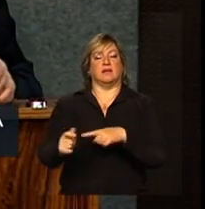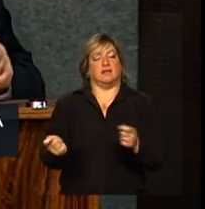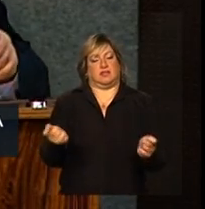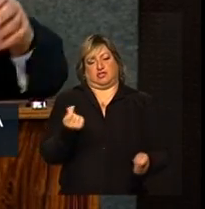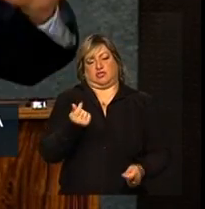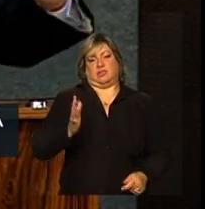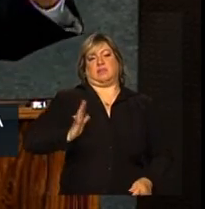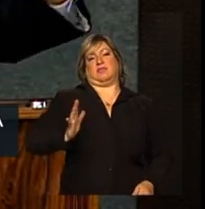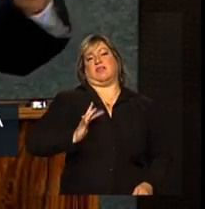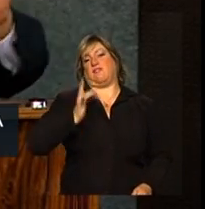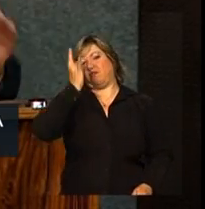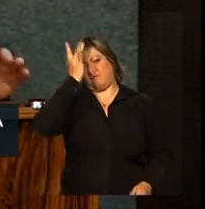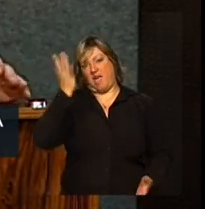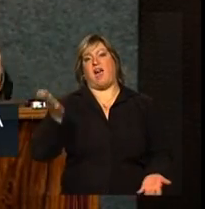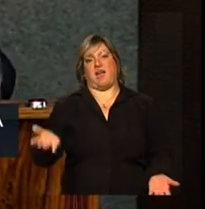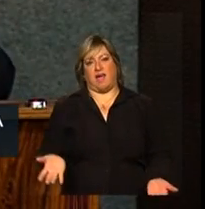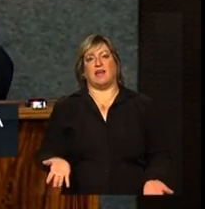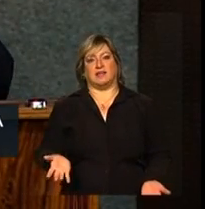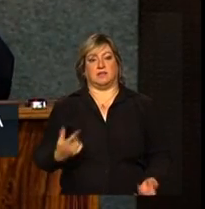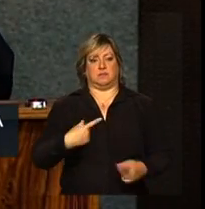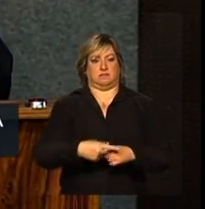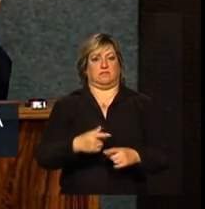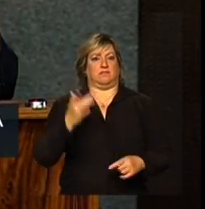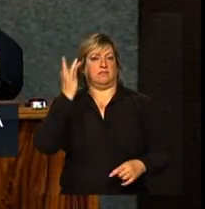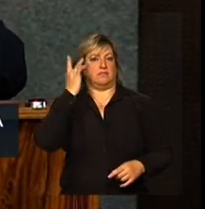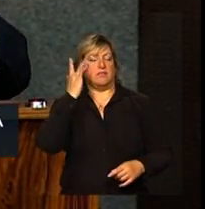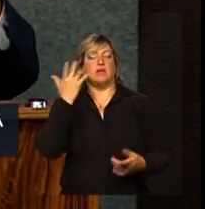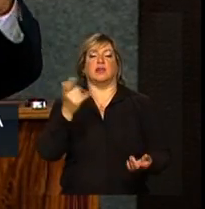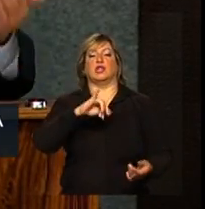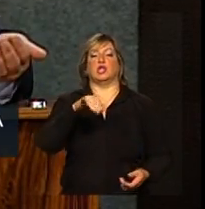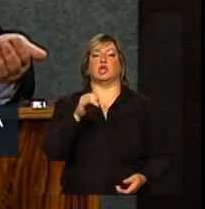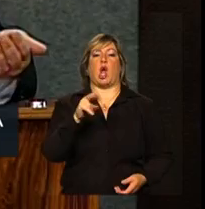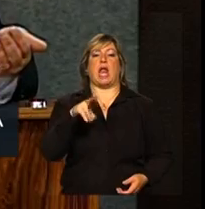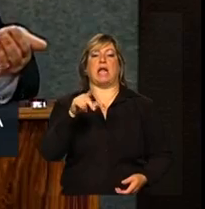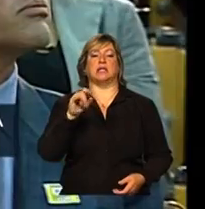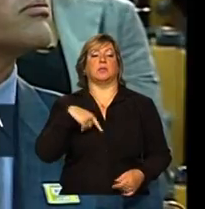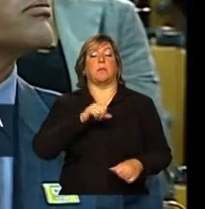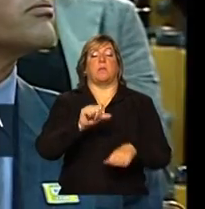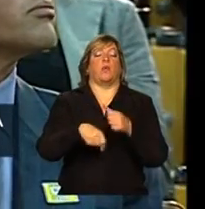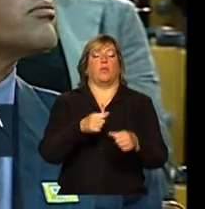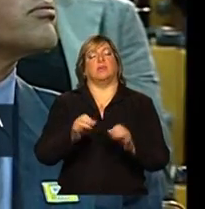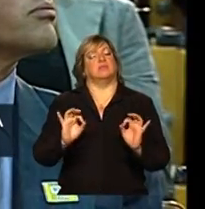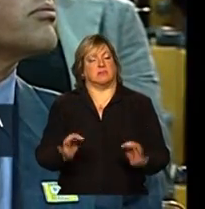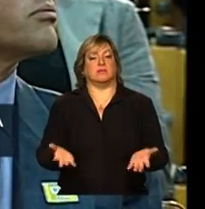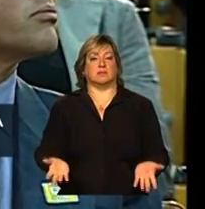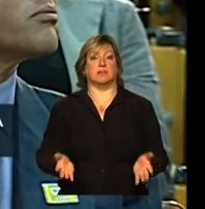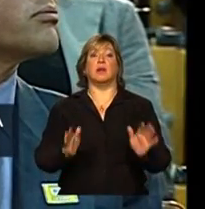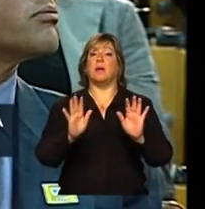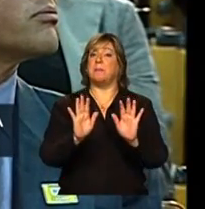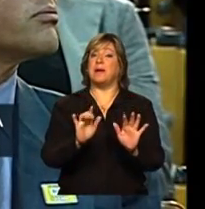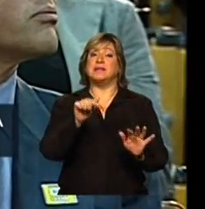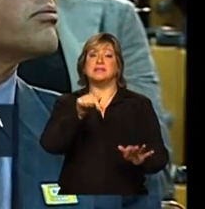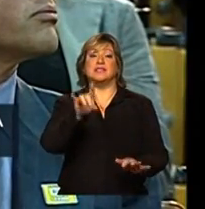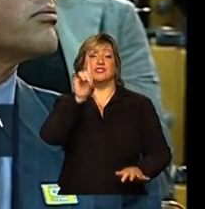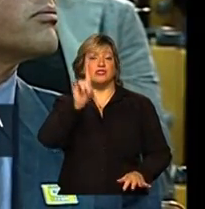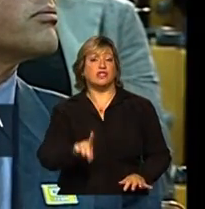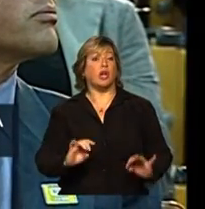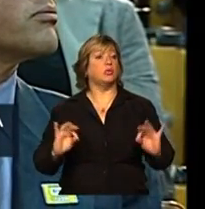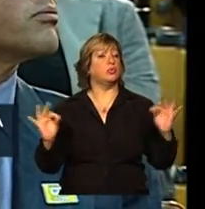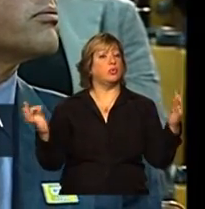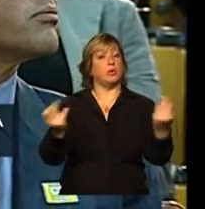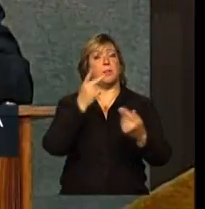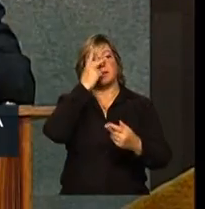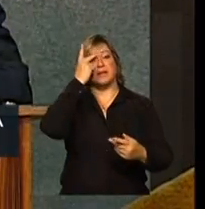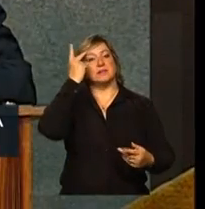universidade jornalista e será um brilhante jornalista porque está fazendo aquilo que ele quer. Mas isso é um direito de todo ser humano.